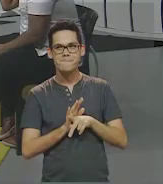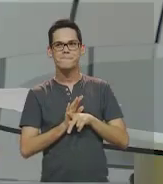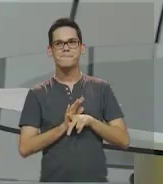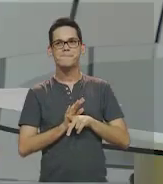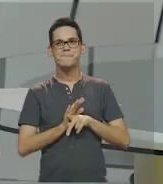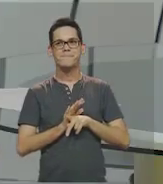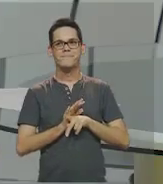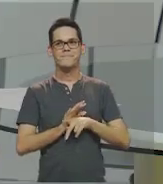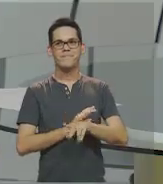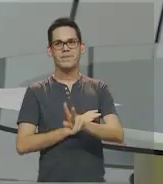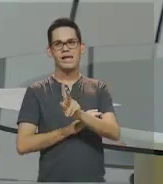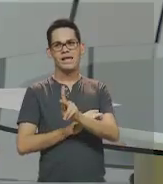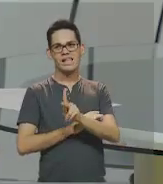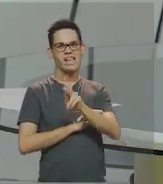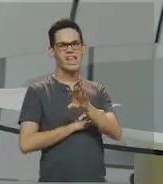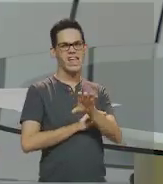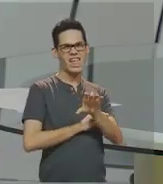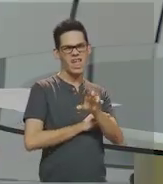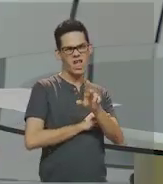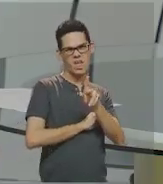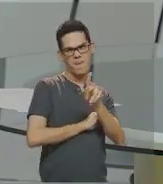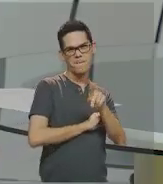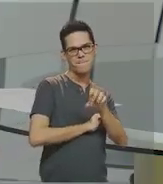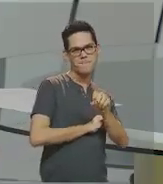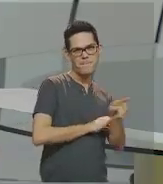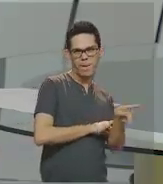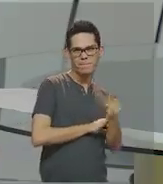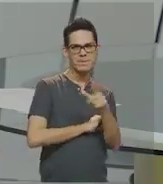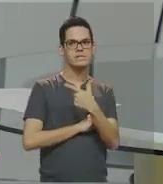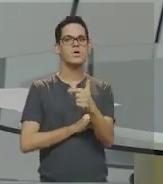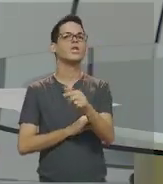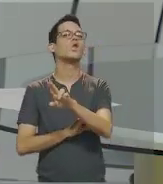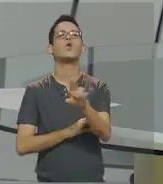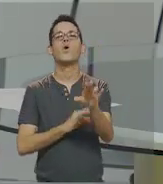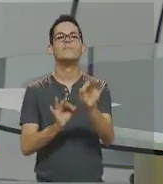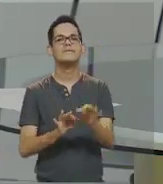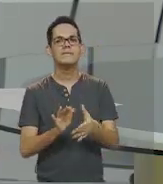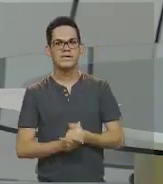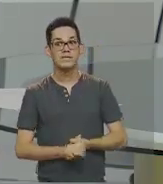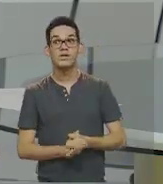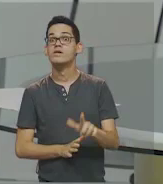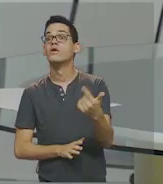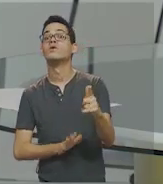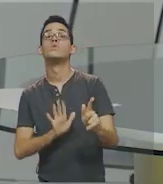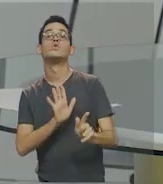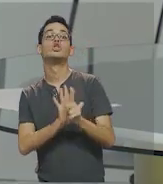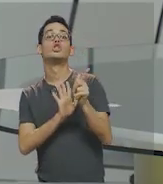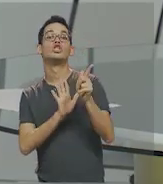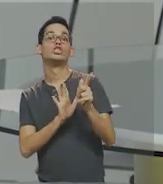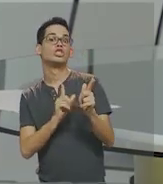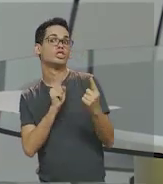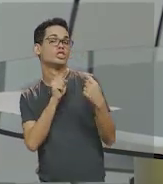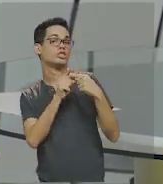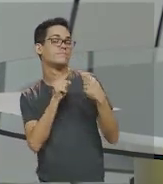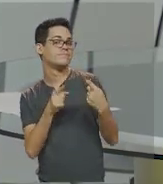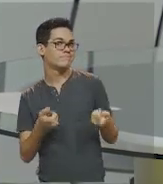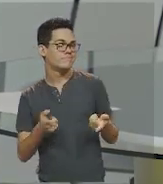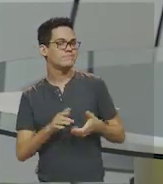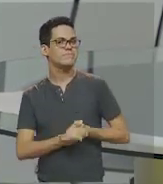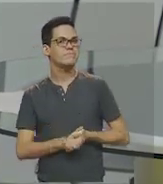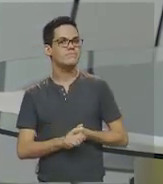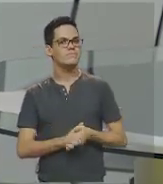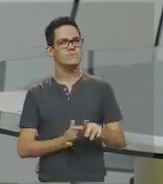que ainda não tem uma nomenclatura correta, não se enquadra dentro de gêneros. E tem dança que as